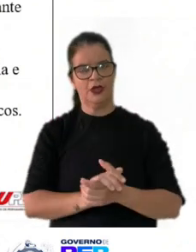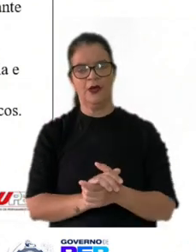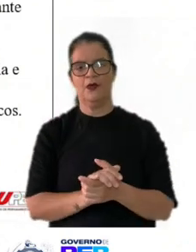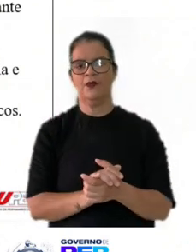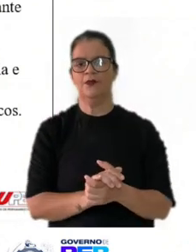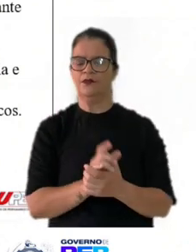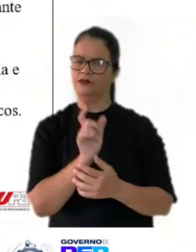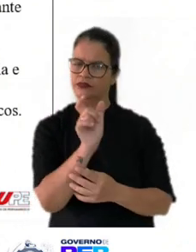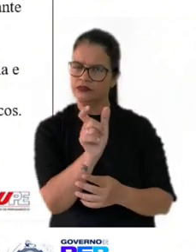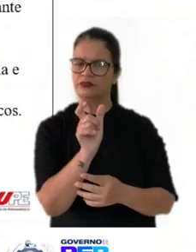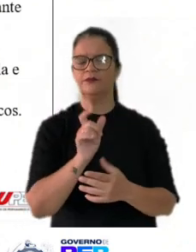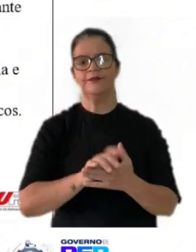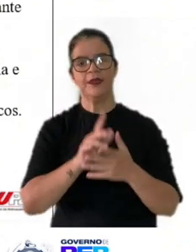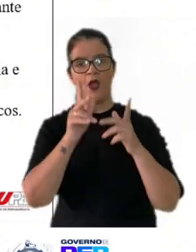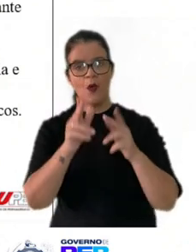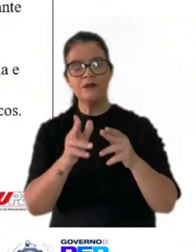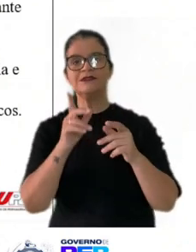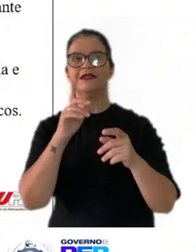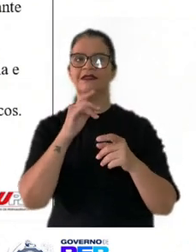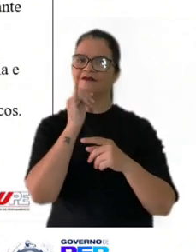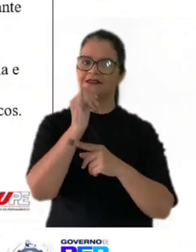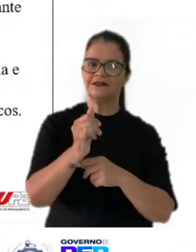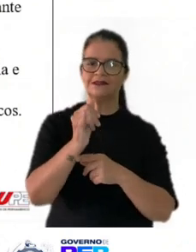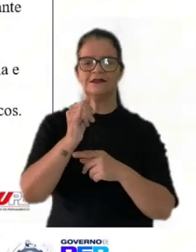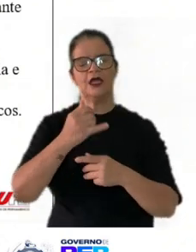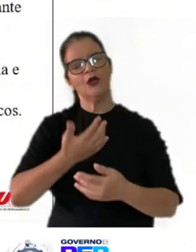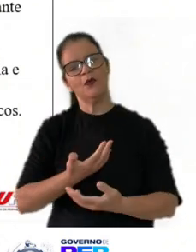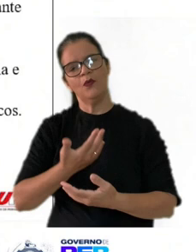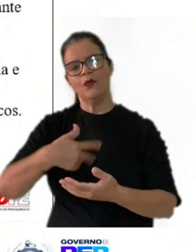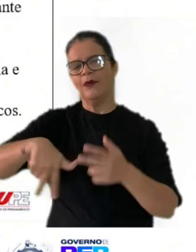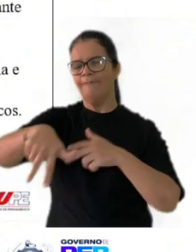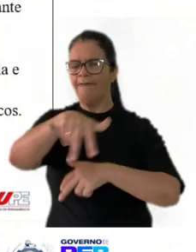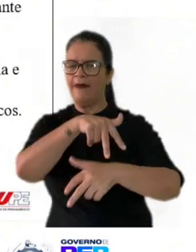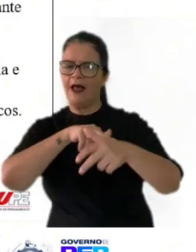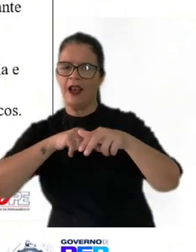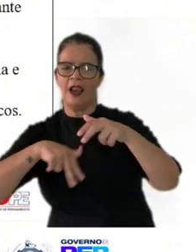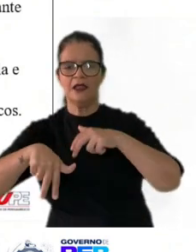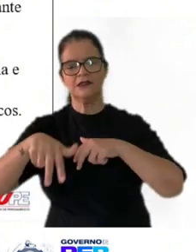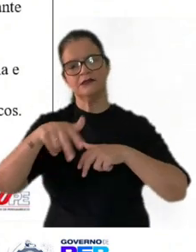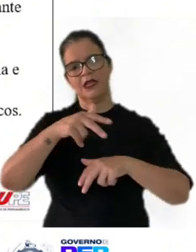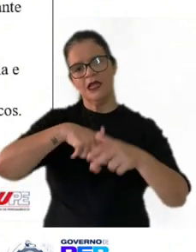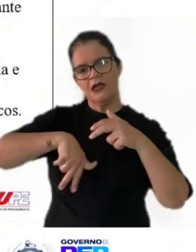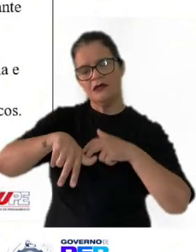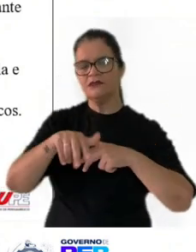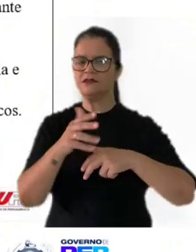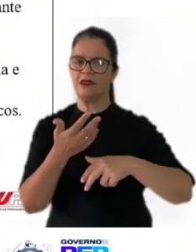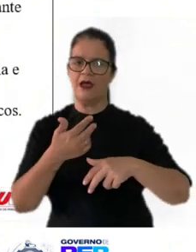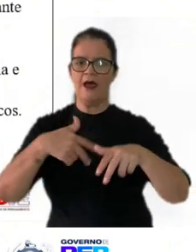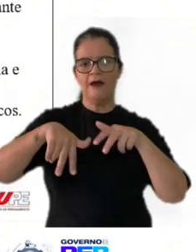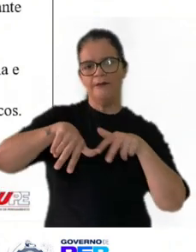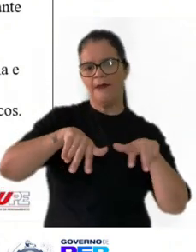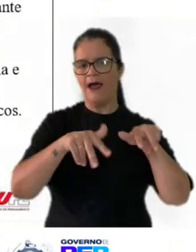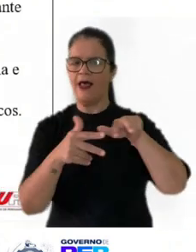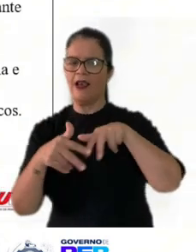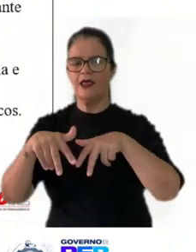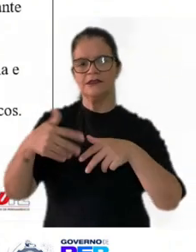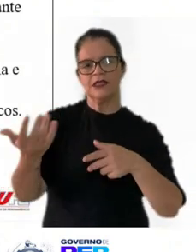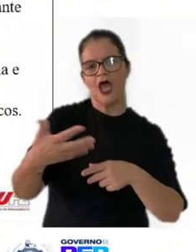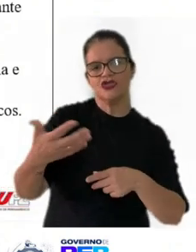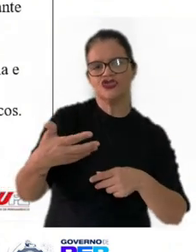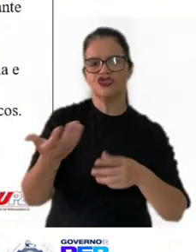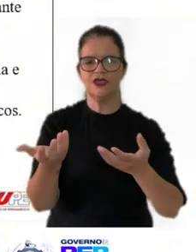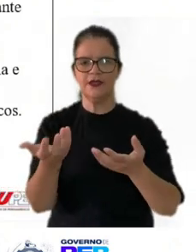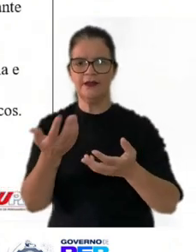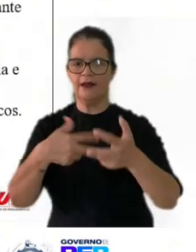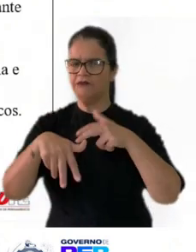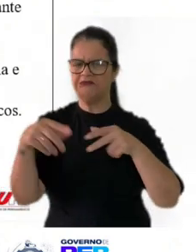é como se ele estivesse dizendo balança aí balança né dança agita isso daí então nada a ver